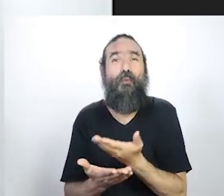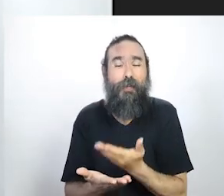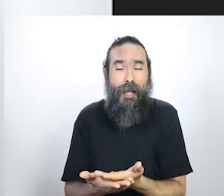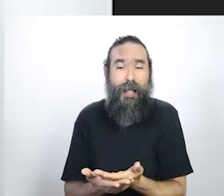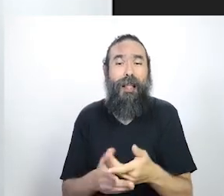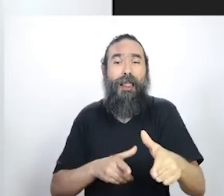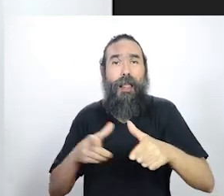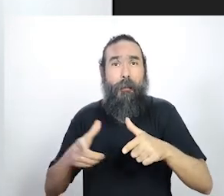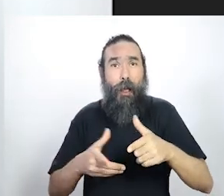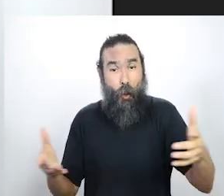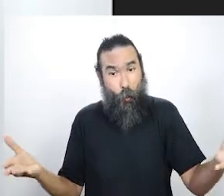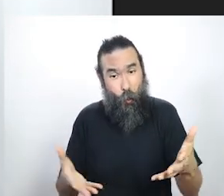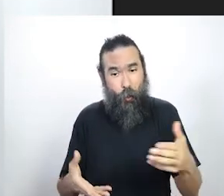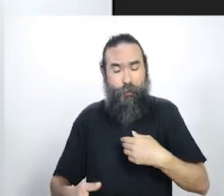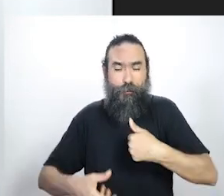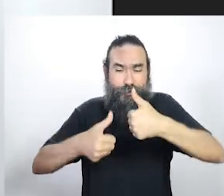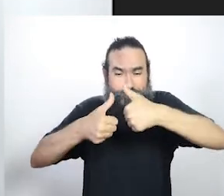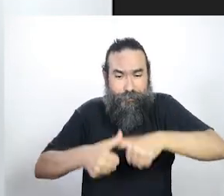Goiânia.